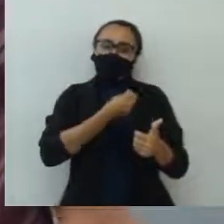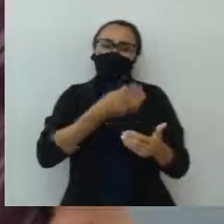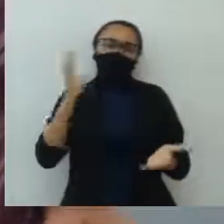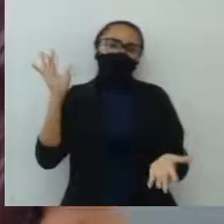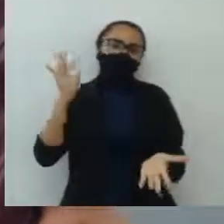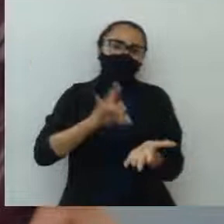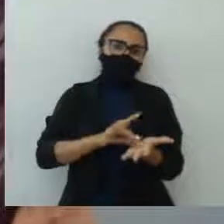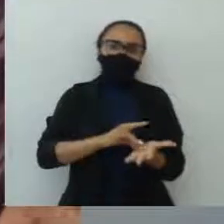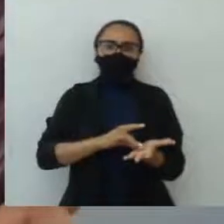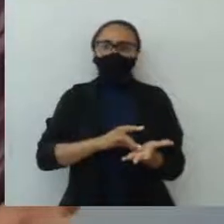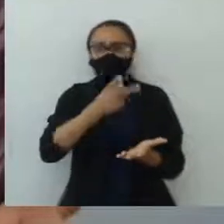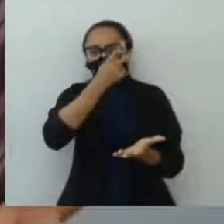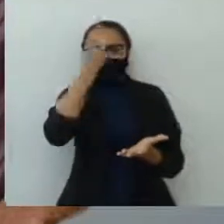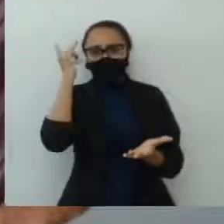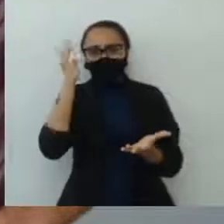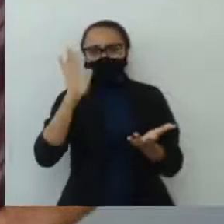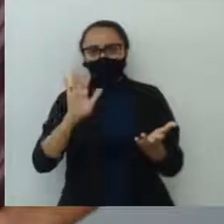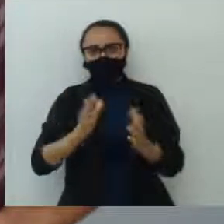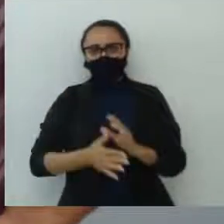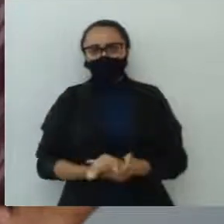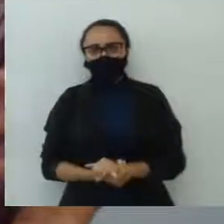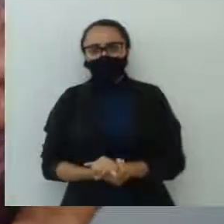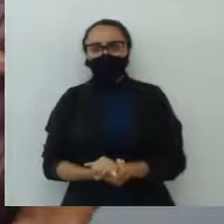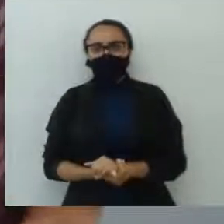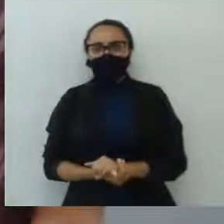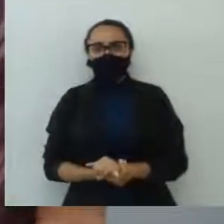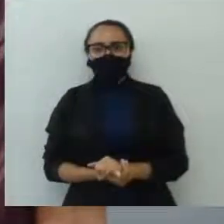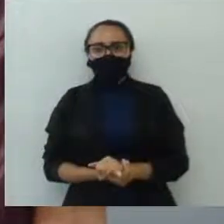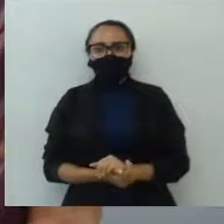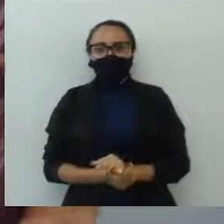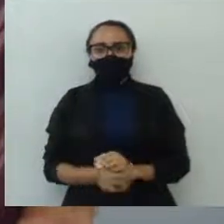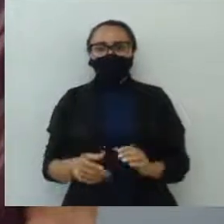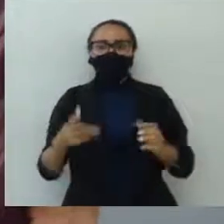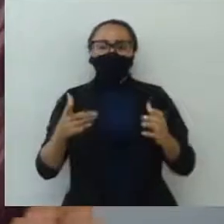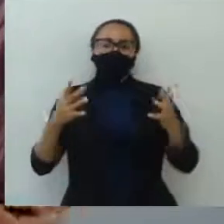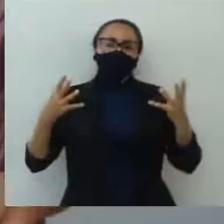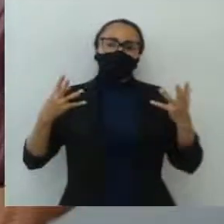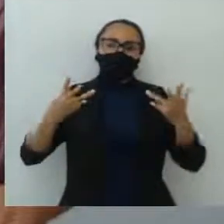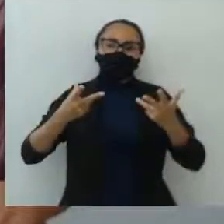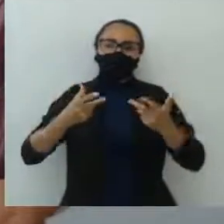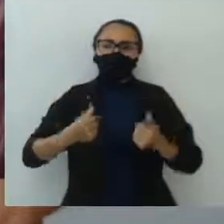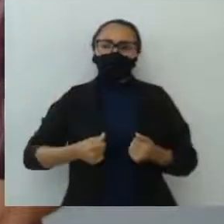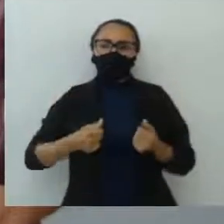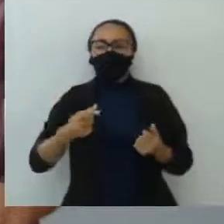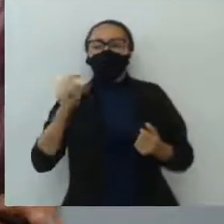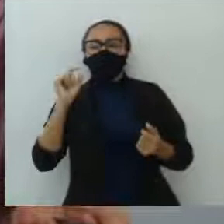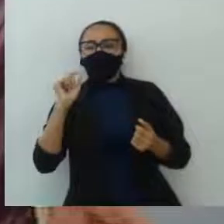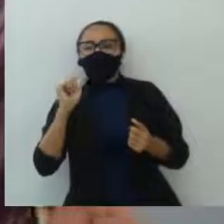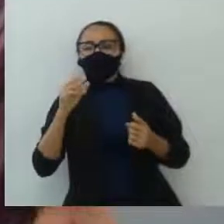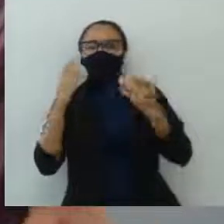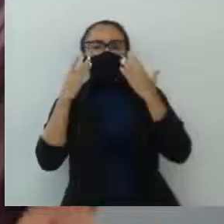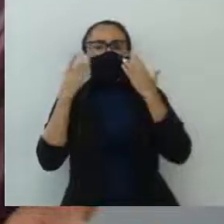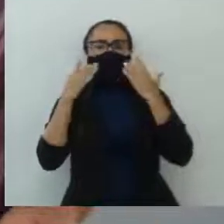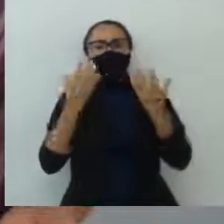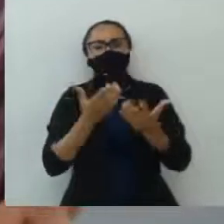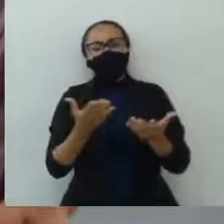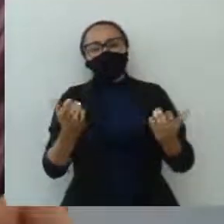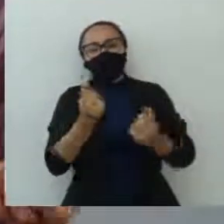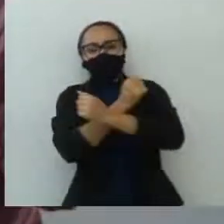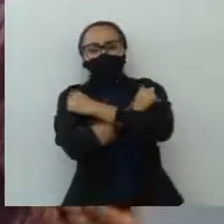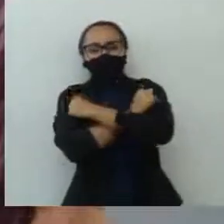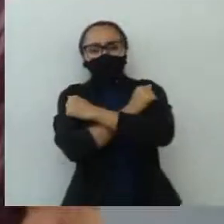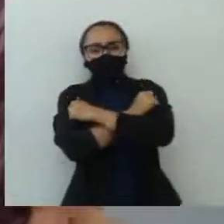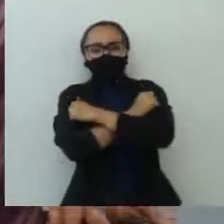e cruel da humanidade. Então, esse a gente fez um apanhado bem geral aí do que é o teatro. Quero mandar um abraço